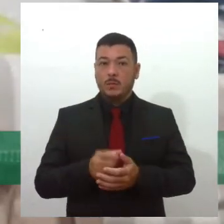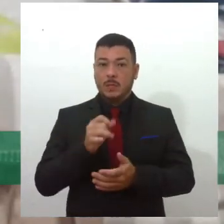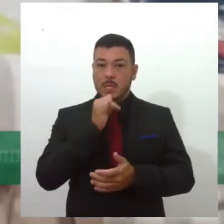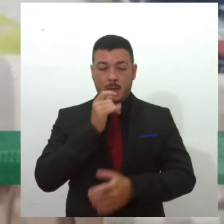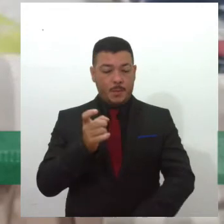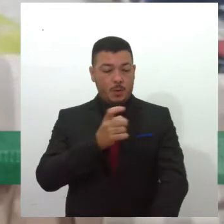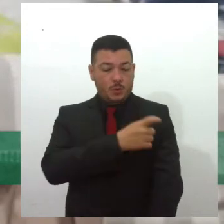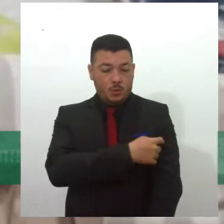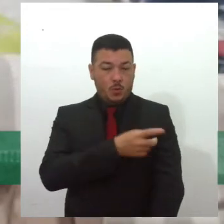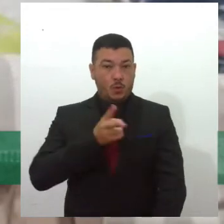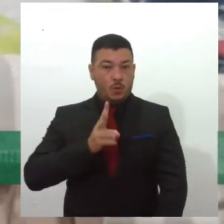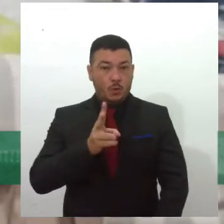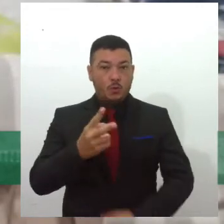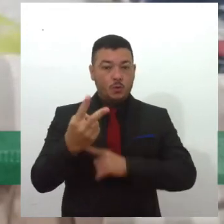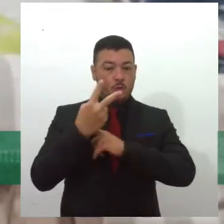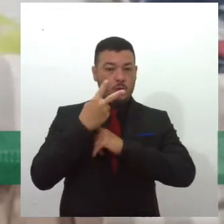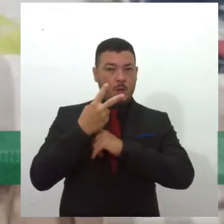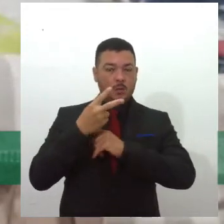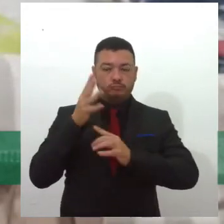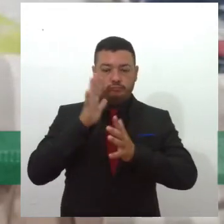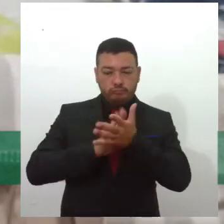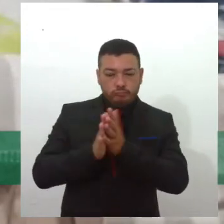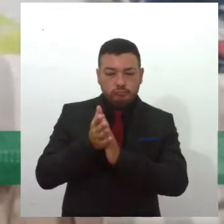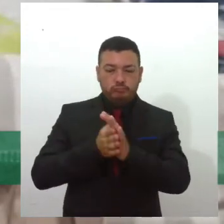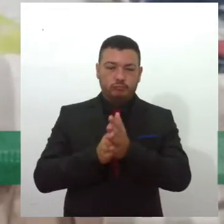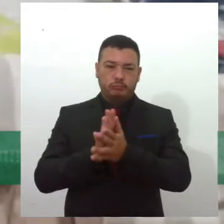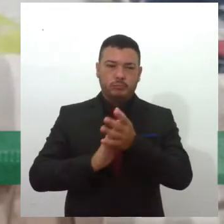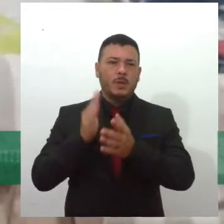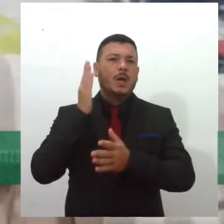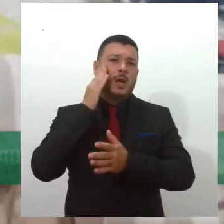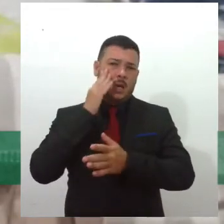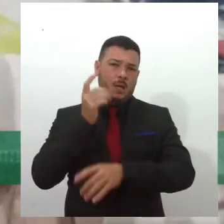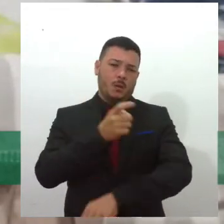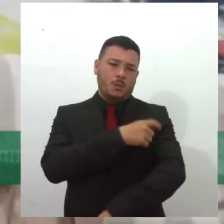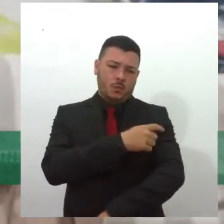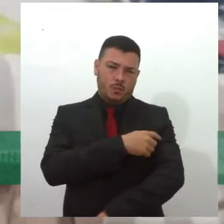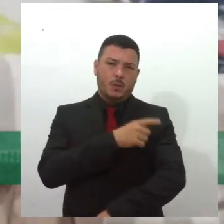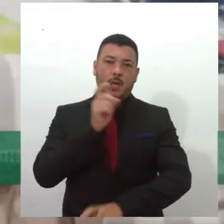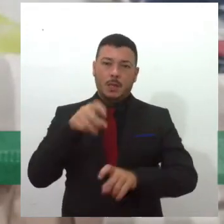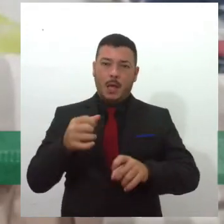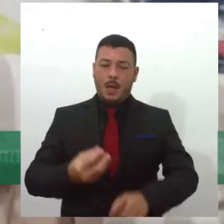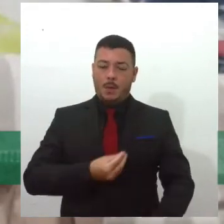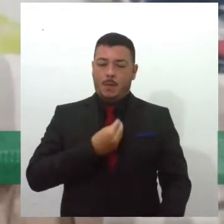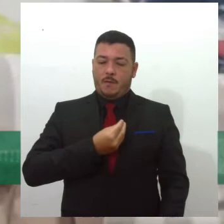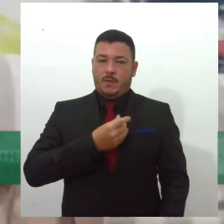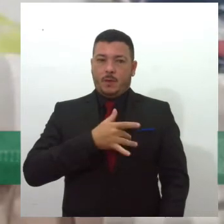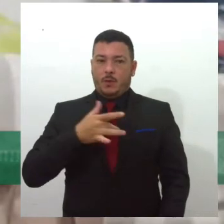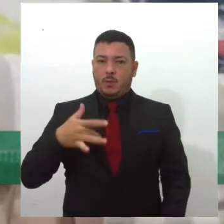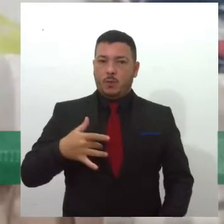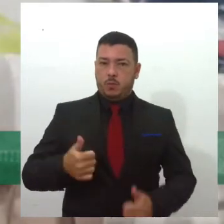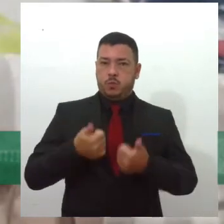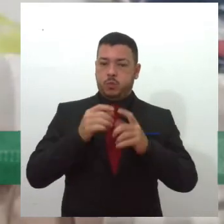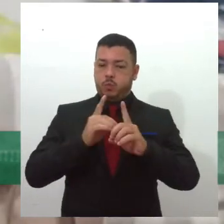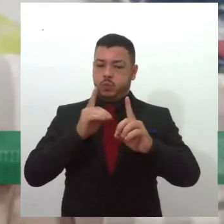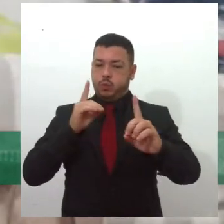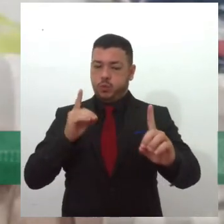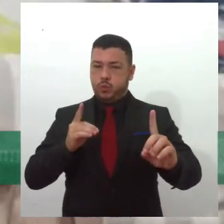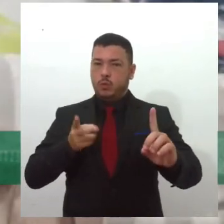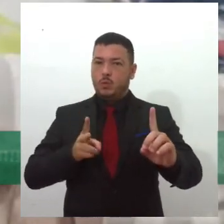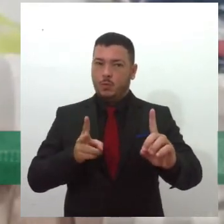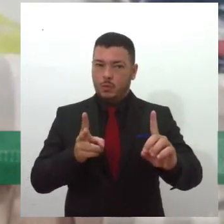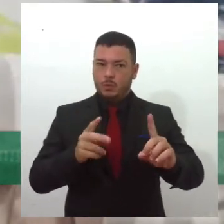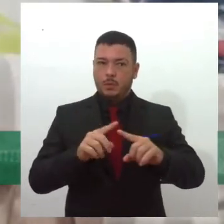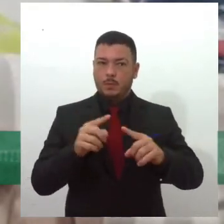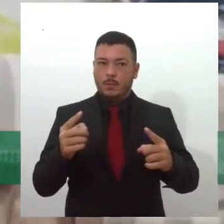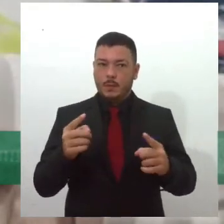vacina e continue se cuidando. Claro que a vacinação permite a gente retomar a vida mais normal, mas com distanciamento social, com